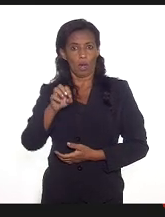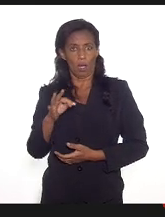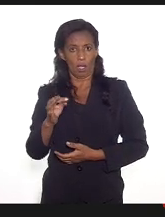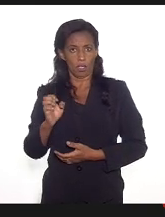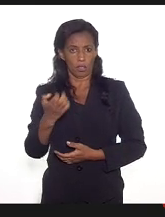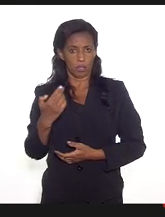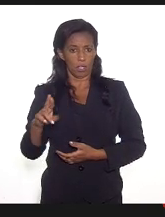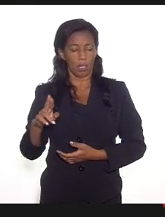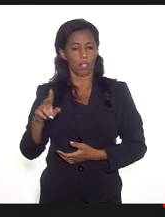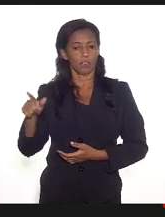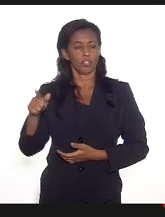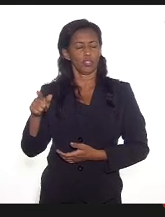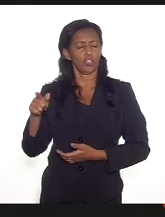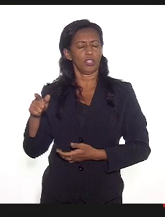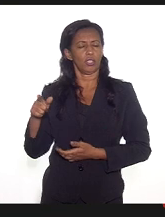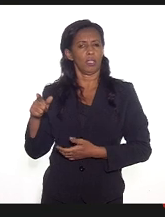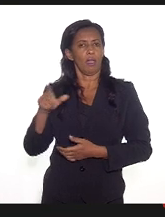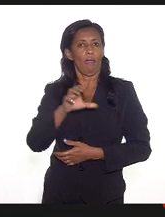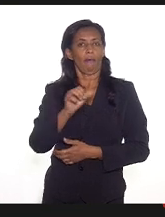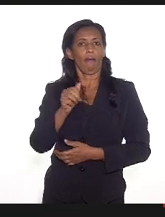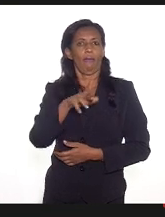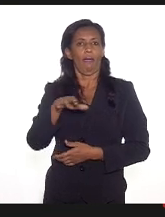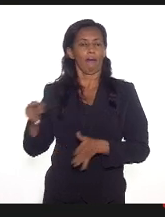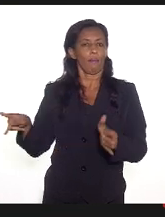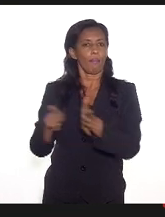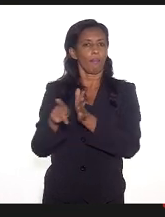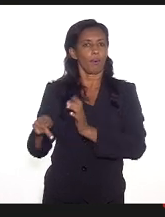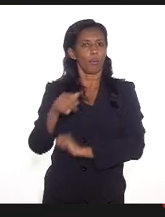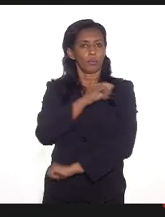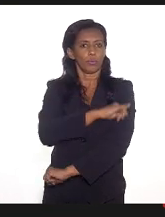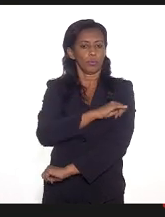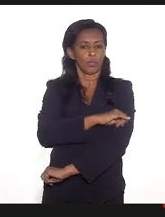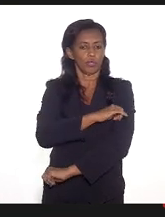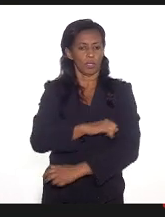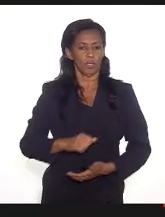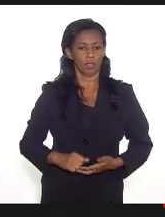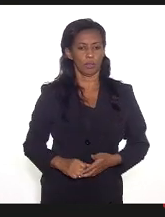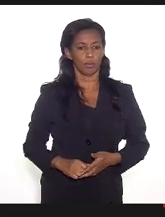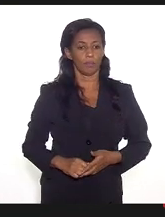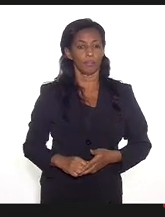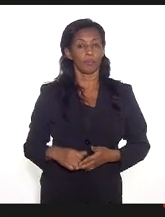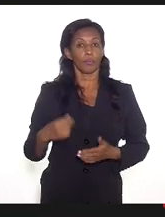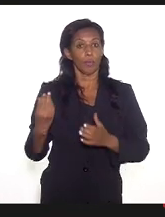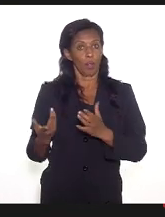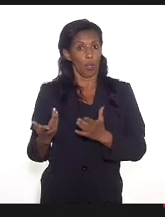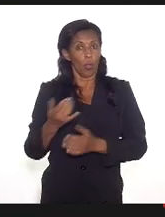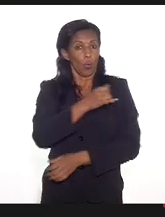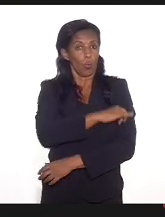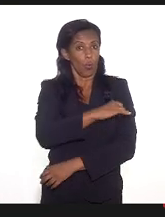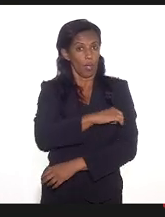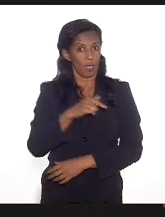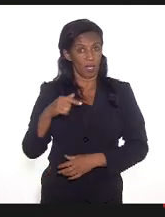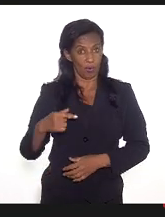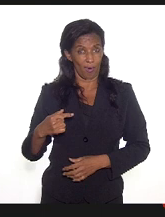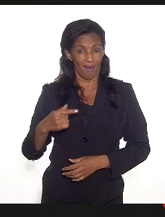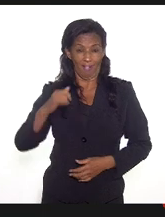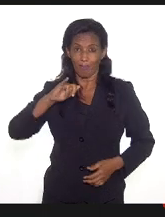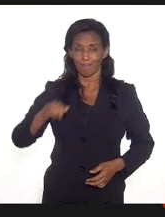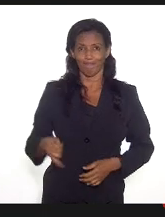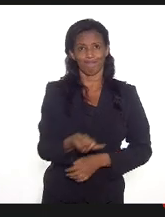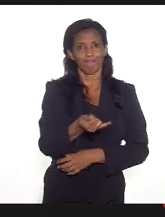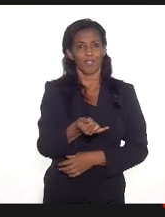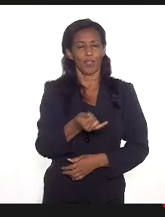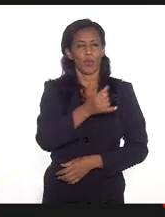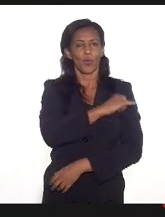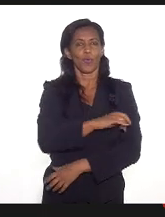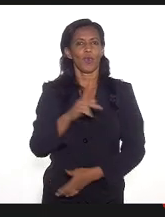e Cargas do Estado do Rio de Janeiro, com horizonte de 2045, o Rio é, essa é a nossa grande vantagem, o